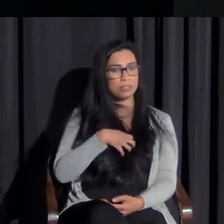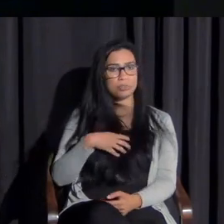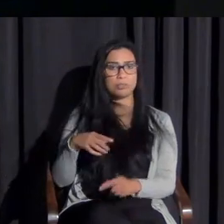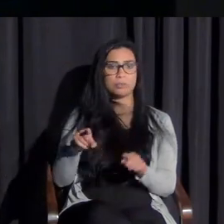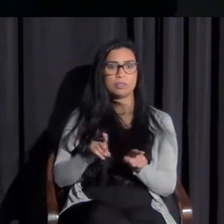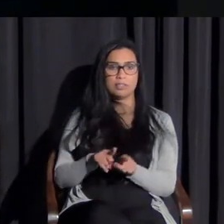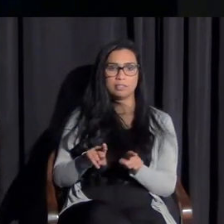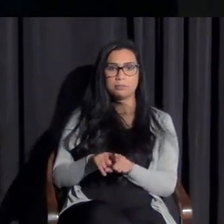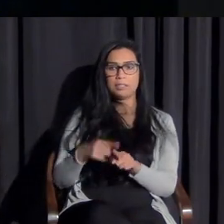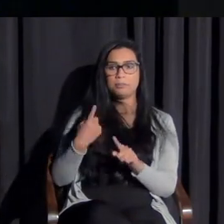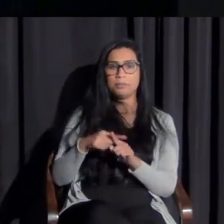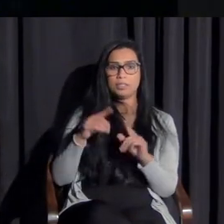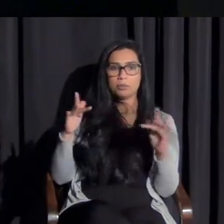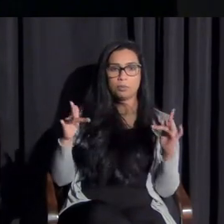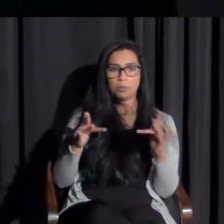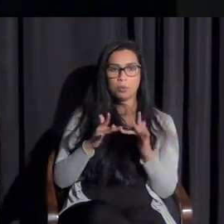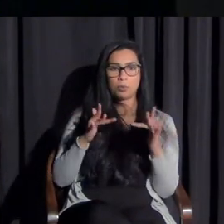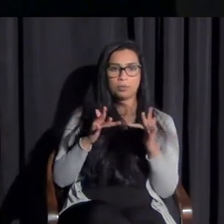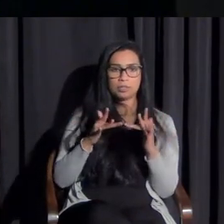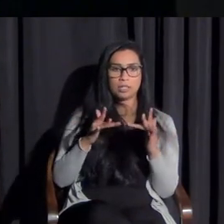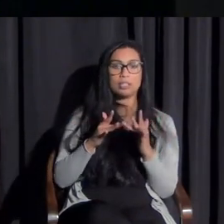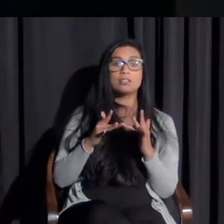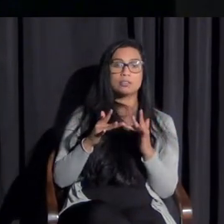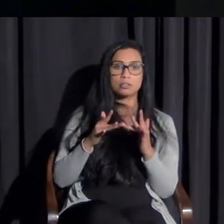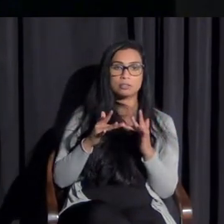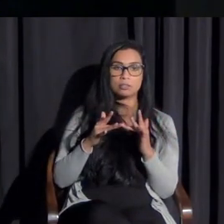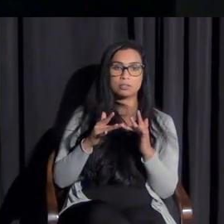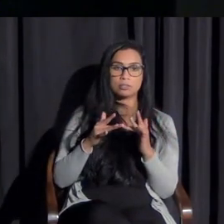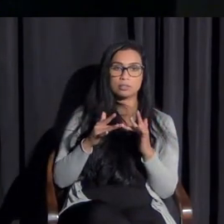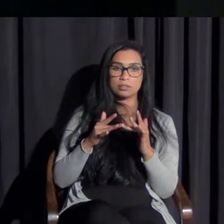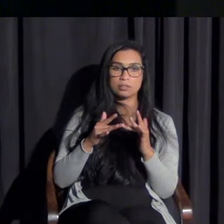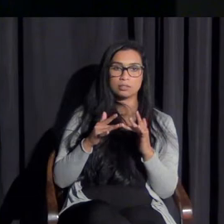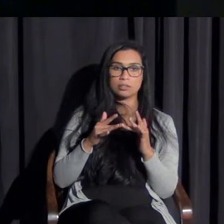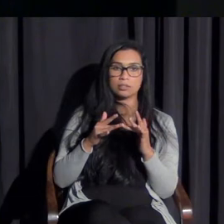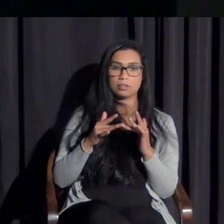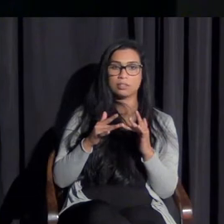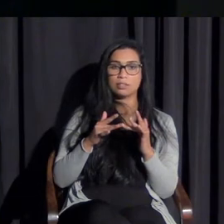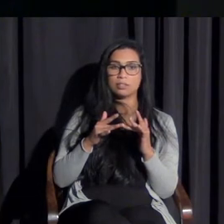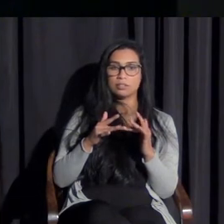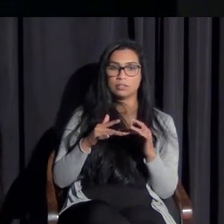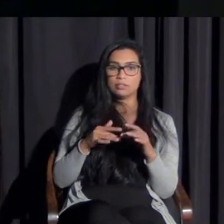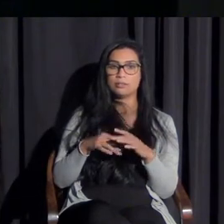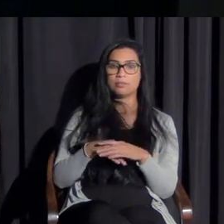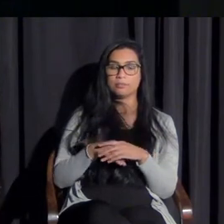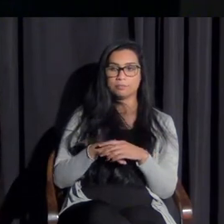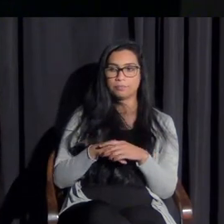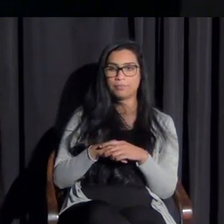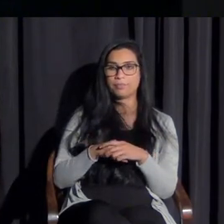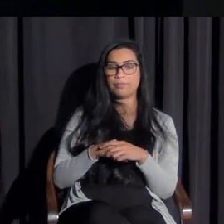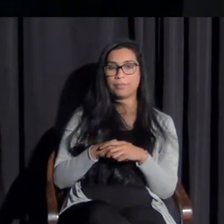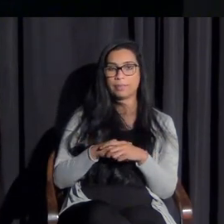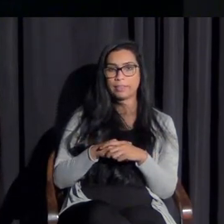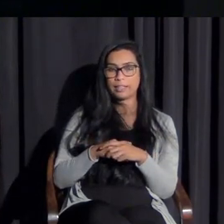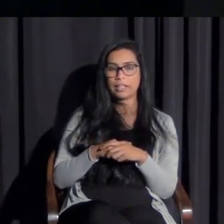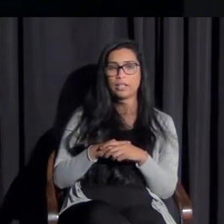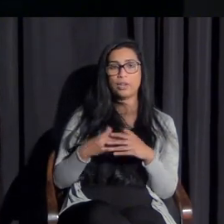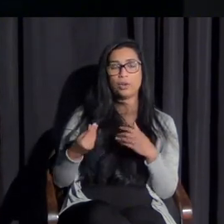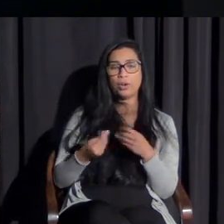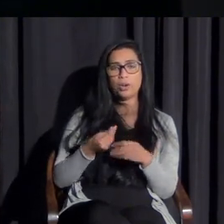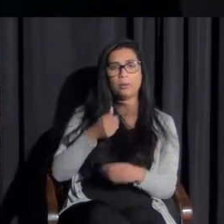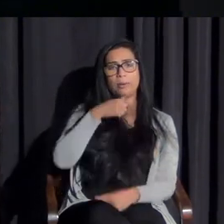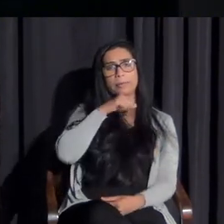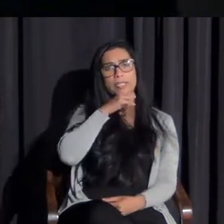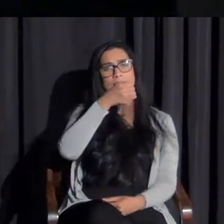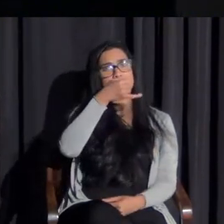desse contato, né, também, claro, de determinadas... A gente recebeu também reclamações de algumas mães que disseram por